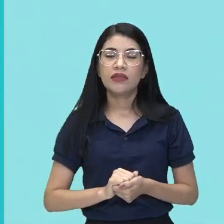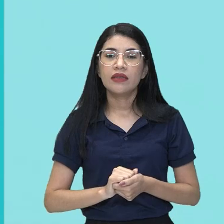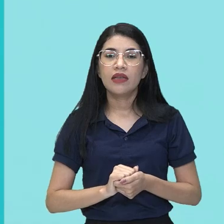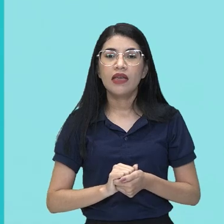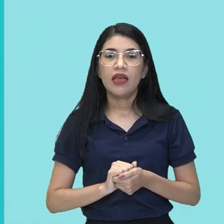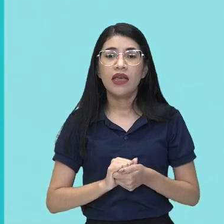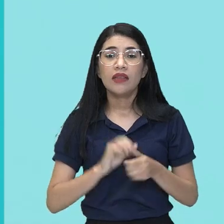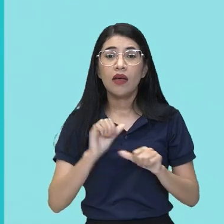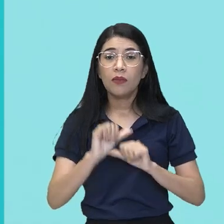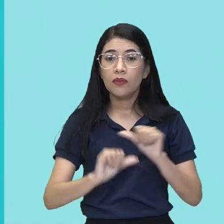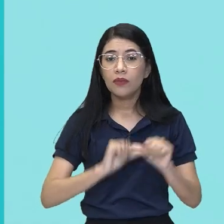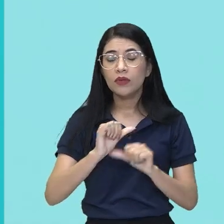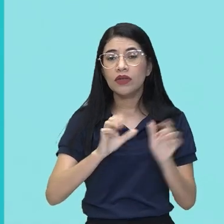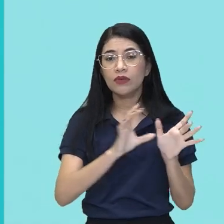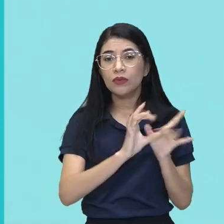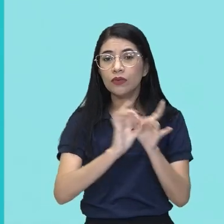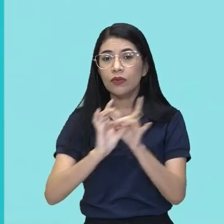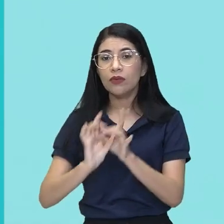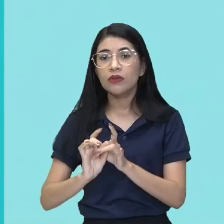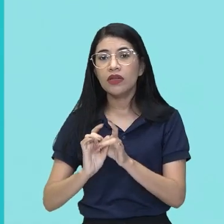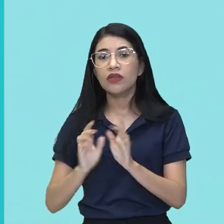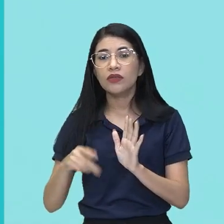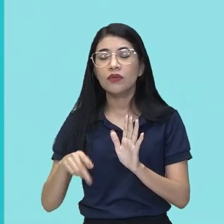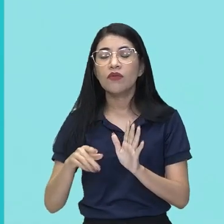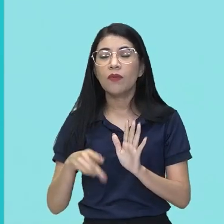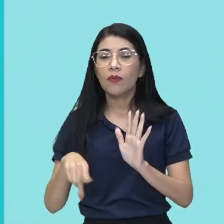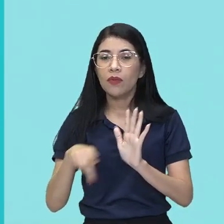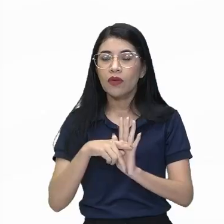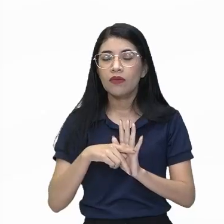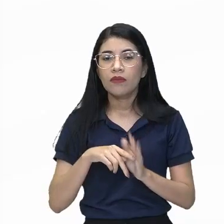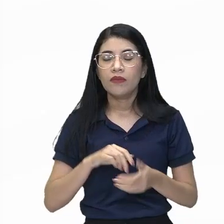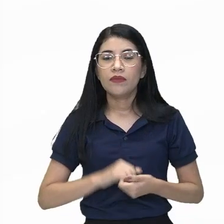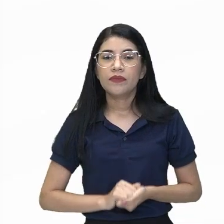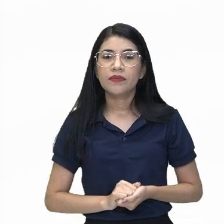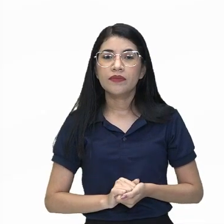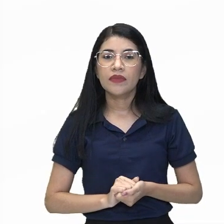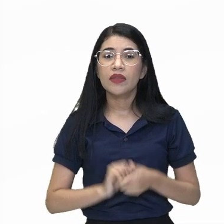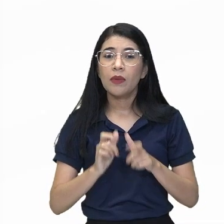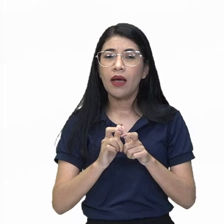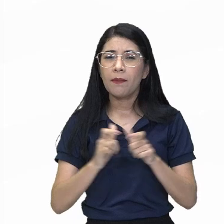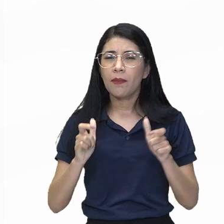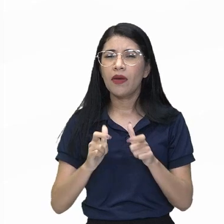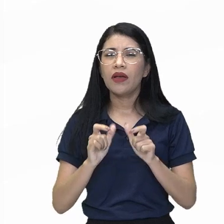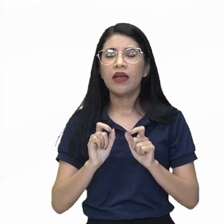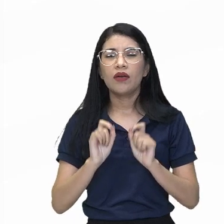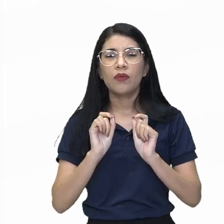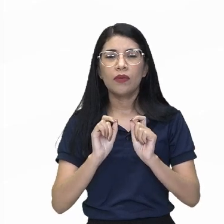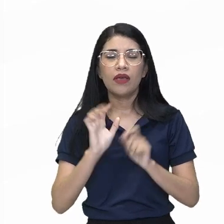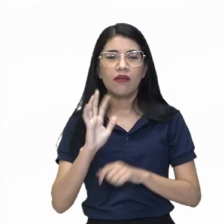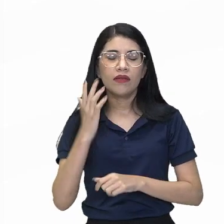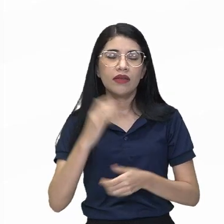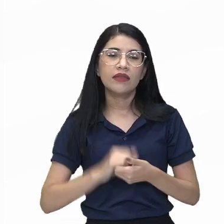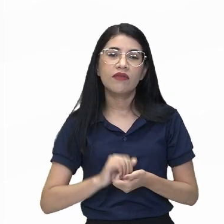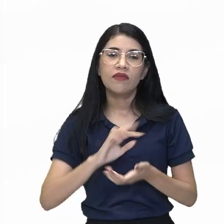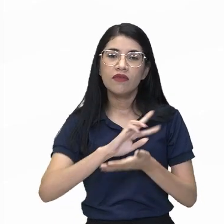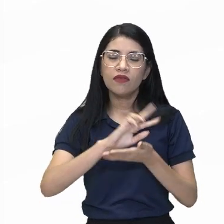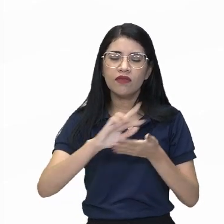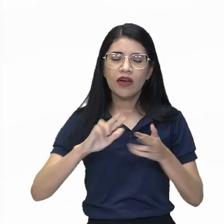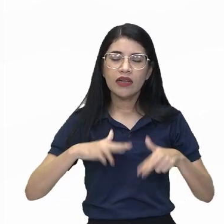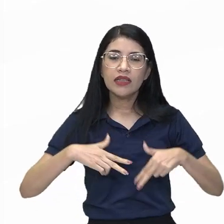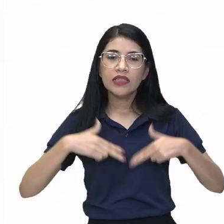do contexto dele genuíno, do contexto original. Na maioria das vezes, modelos de diferentes